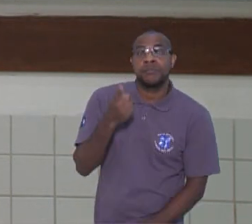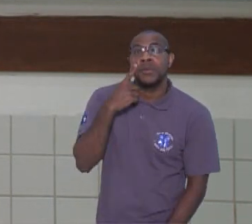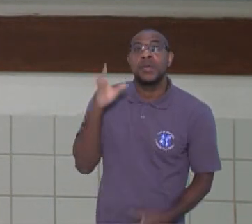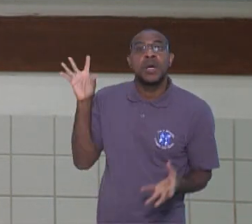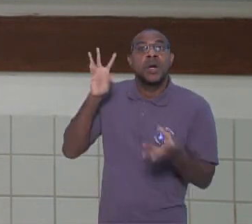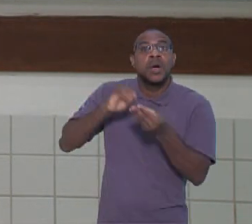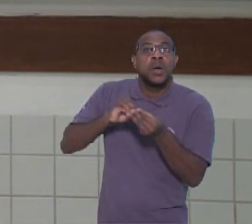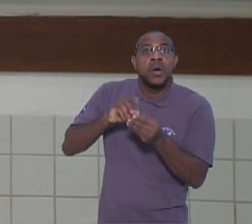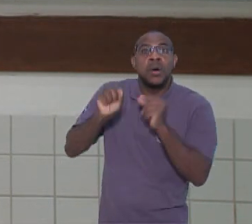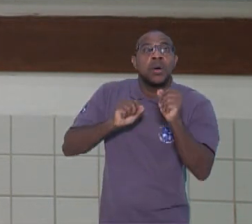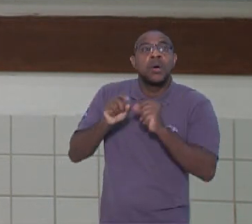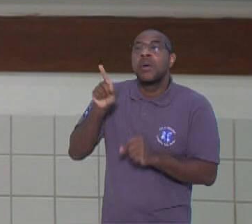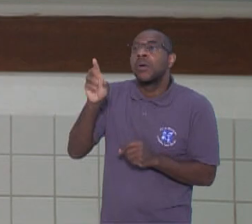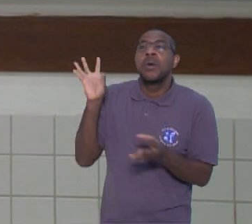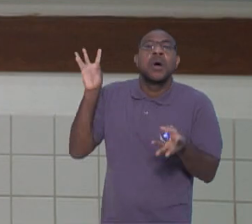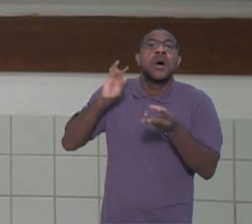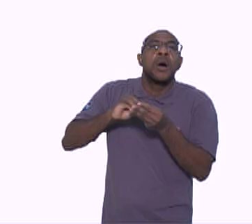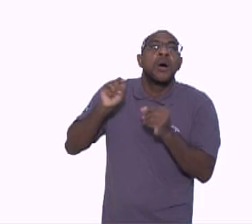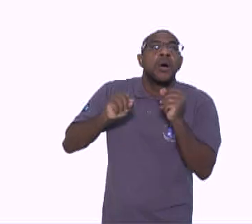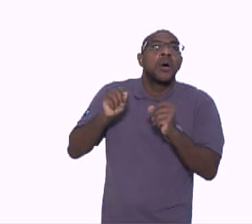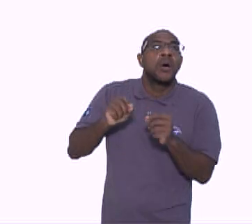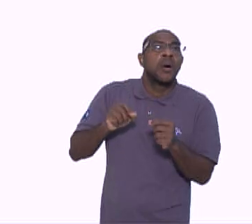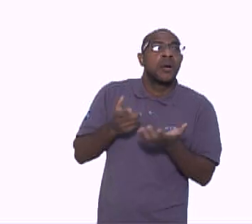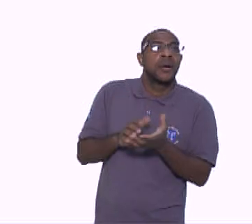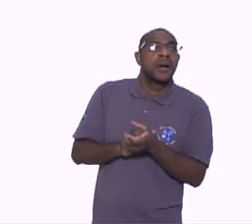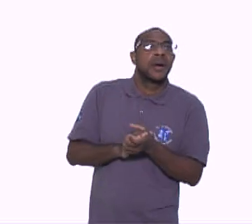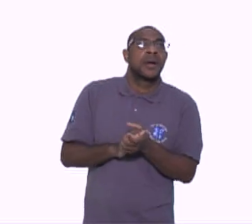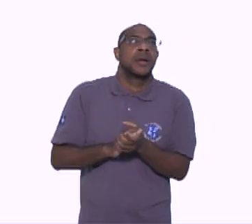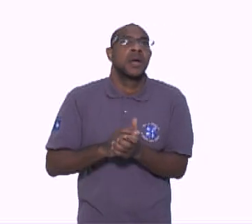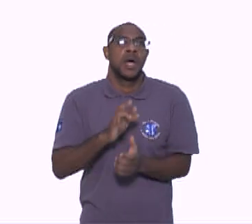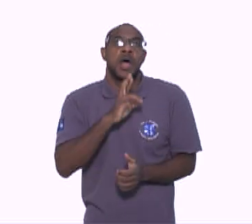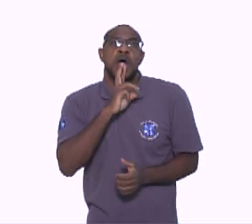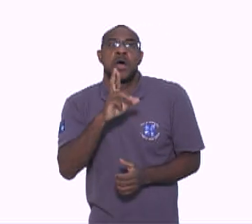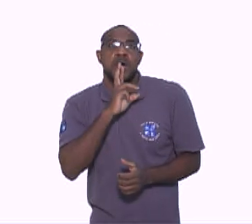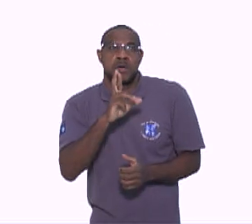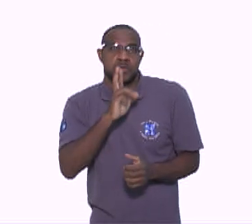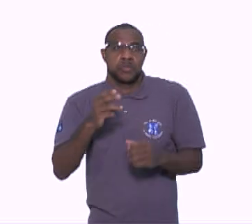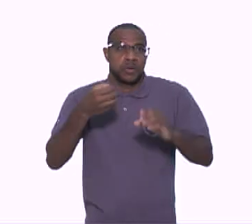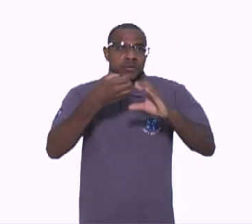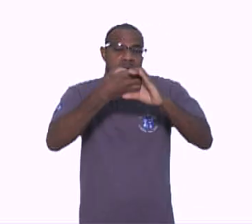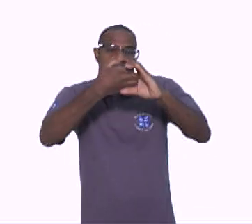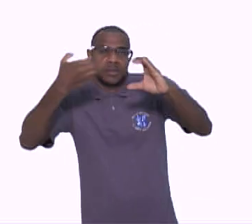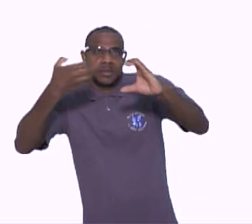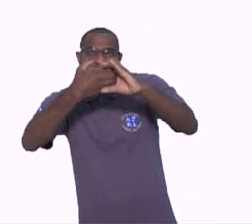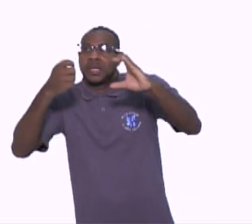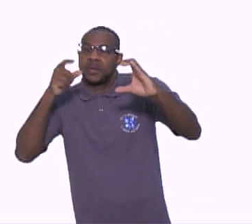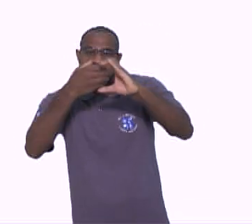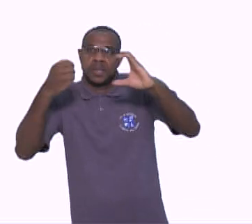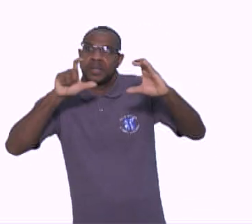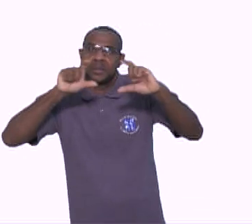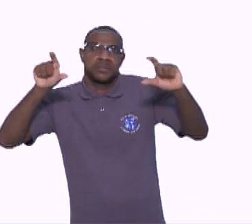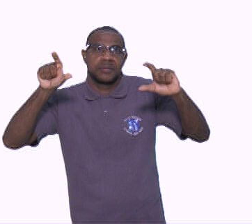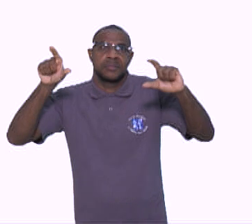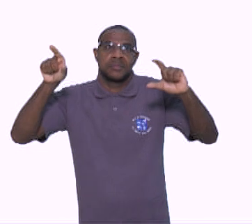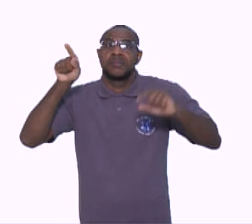hoje de conclusão? As raízes da equação x ao quadrado menos 6x mais 8 igual a zero